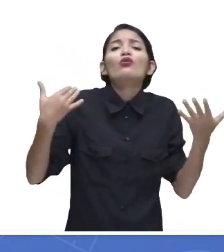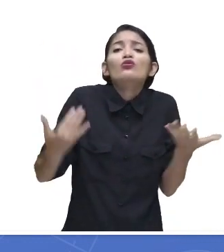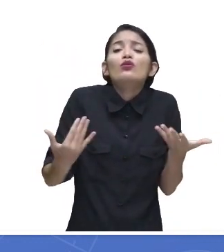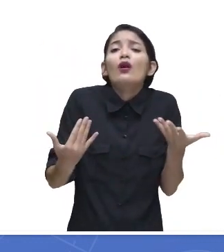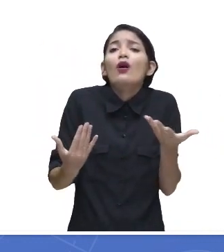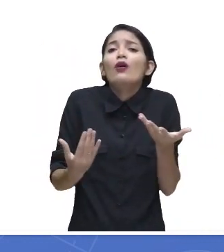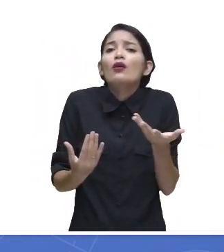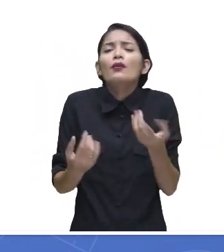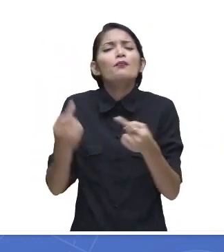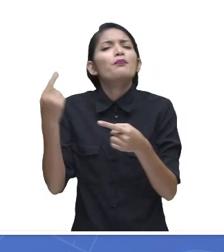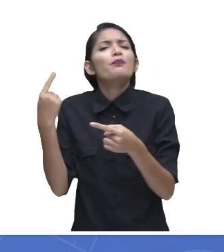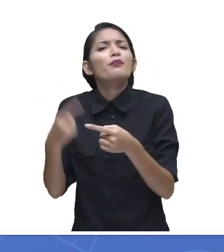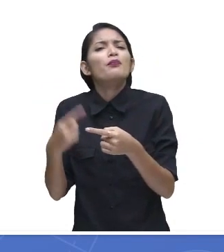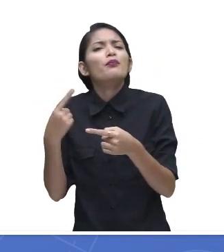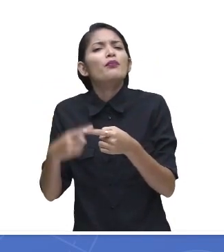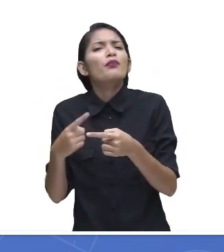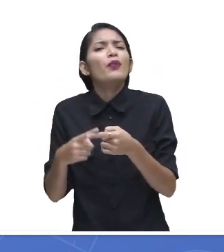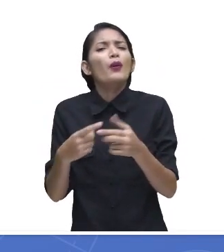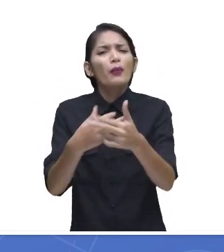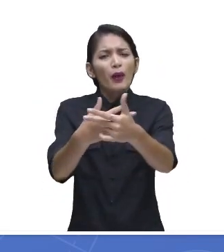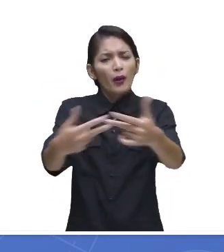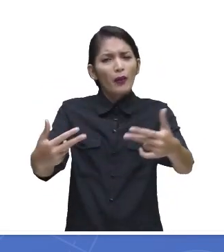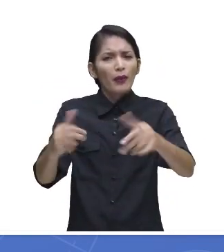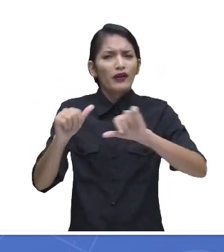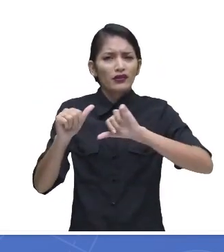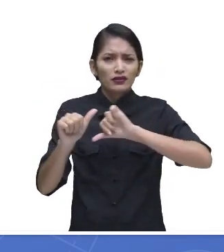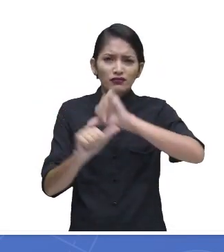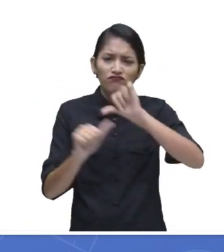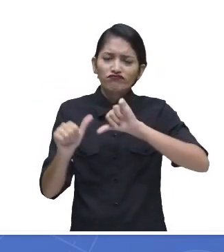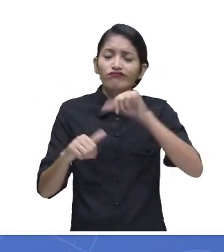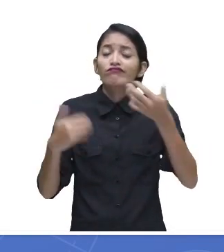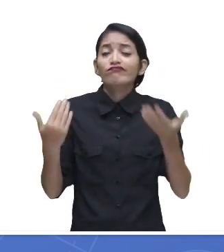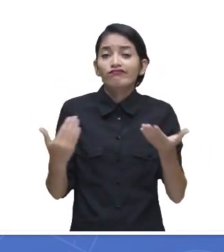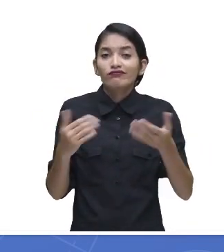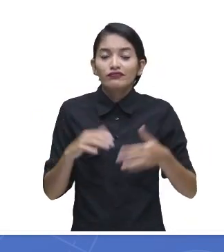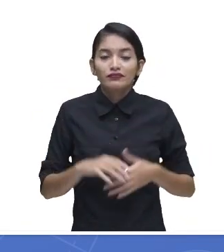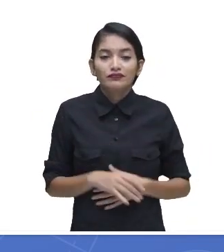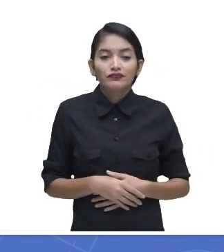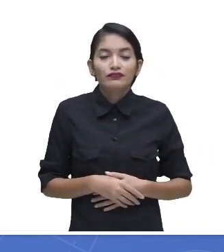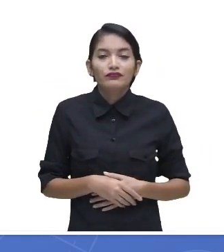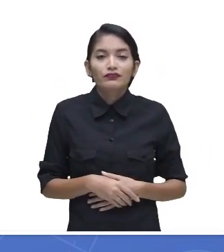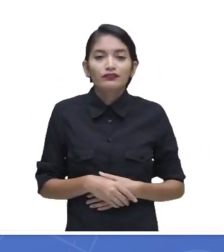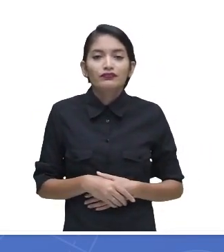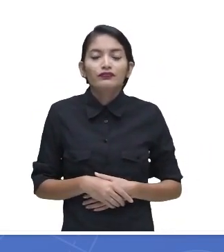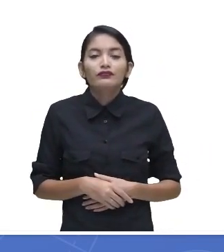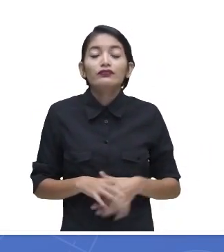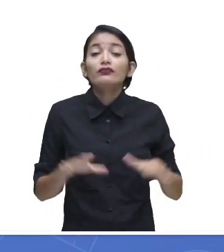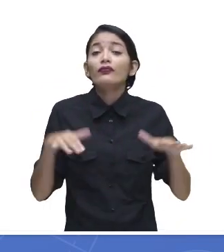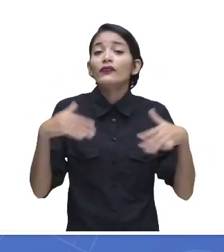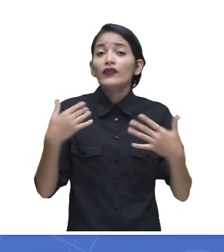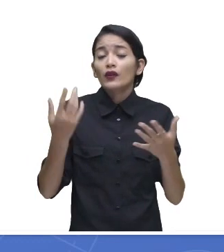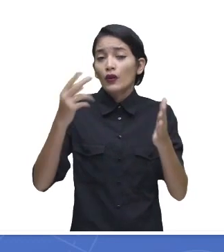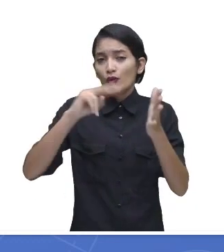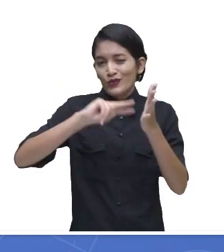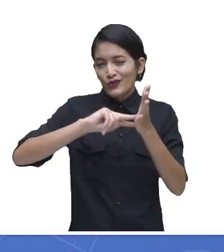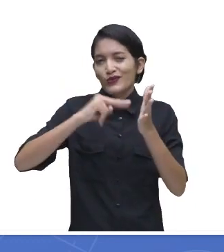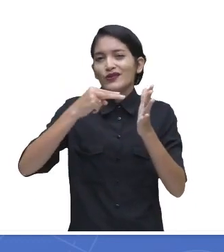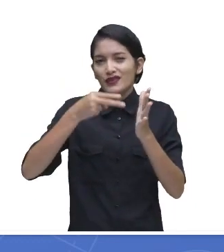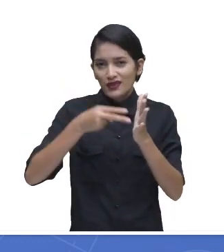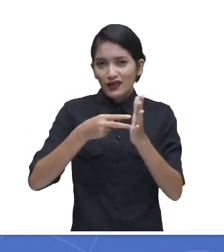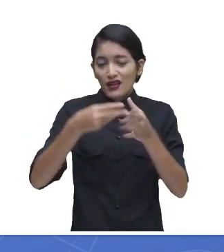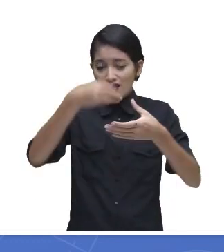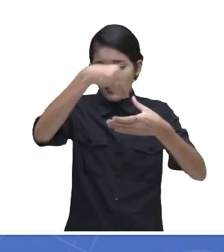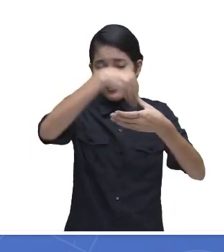E por que, então, que as coisas mudaram? Né? Então, vamos ver qual é o significado, né, dentro